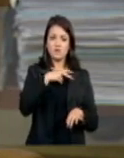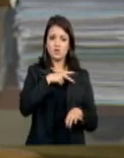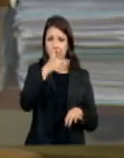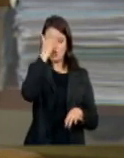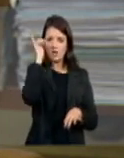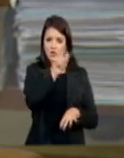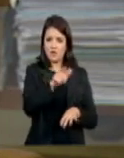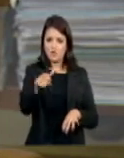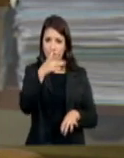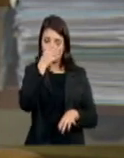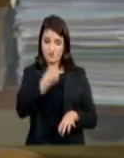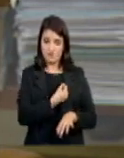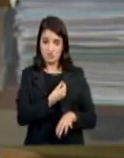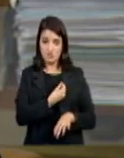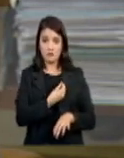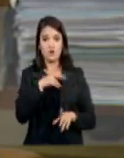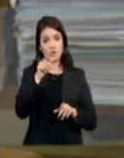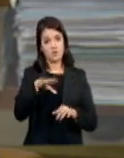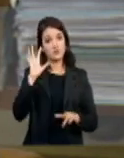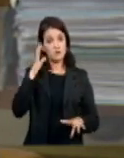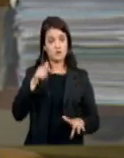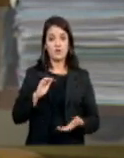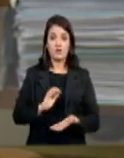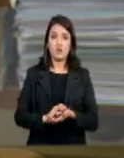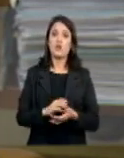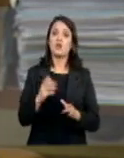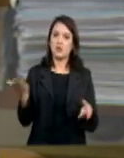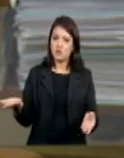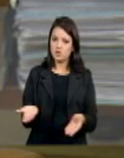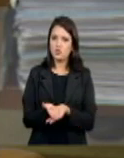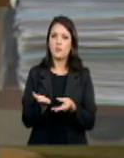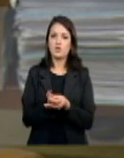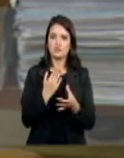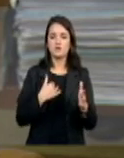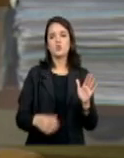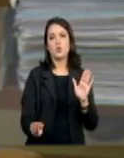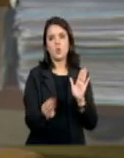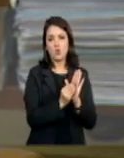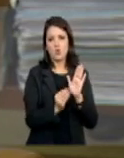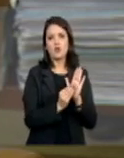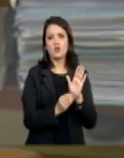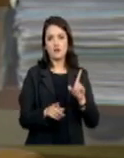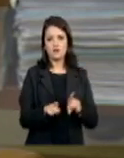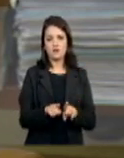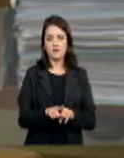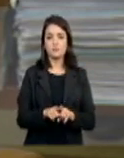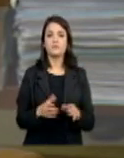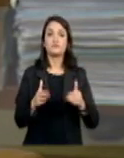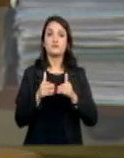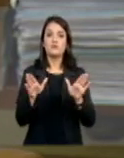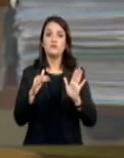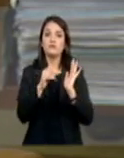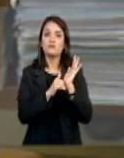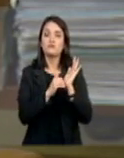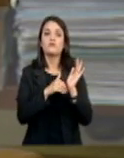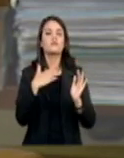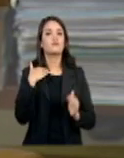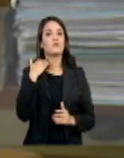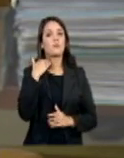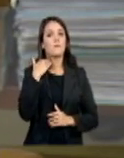como tem decidido desta corte suprema e eu aqui transcrevo ex-presidente a quebra do sigilo bancário é